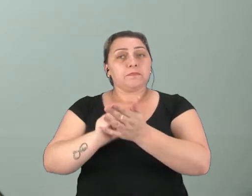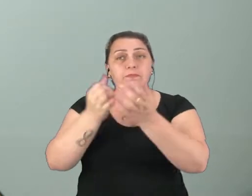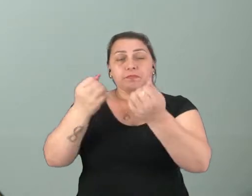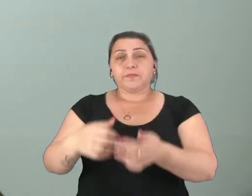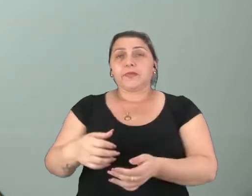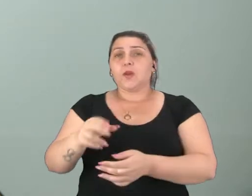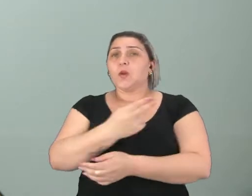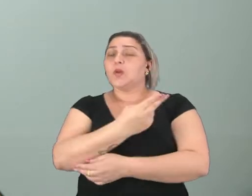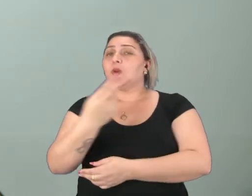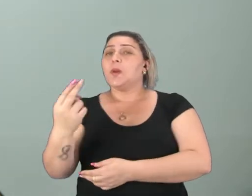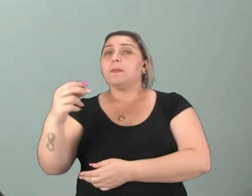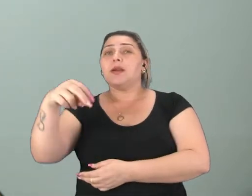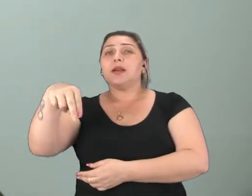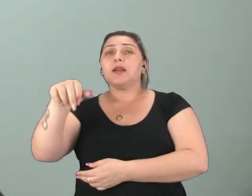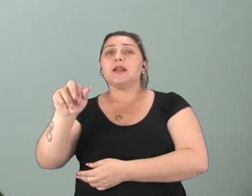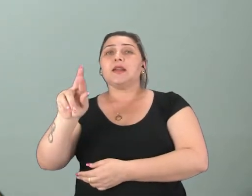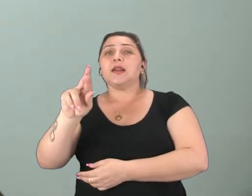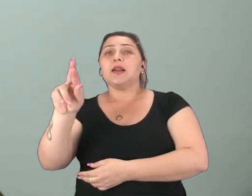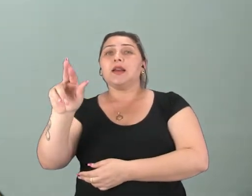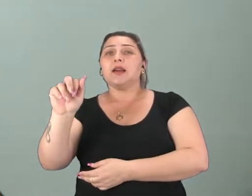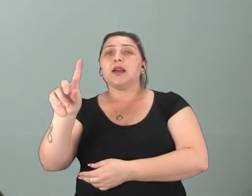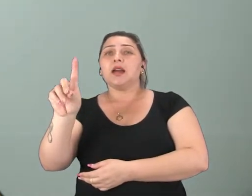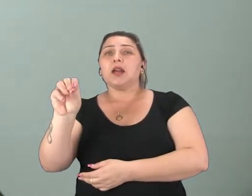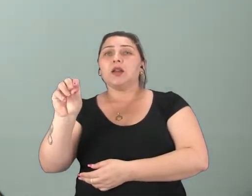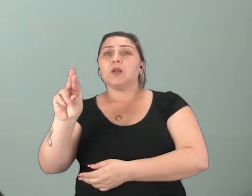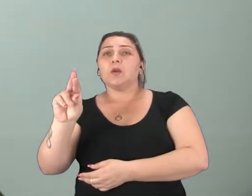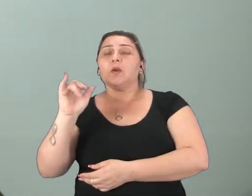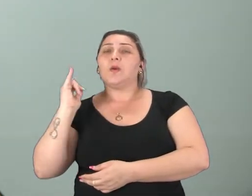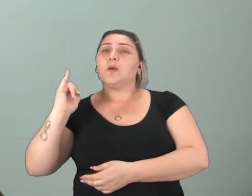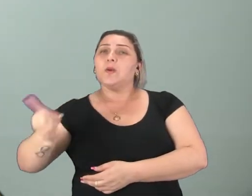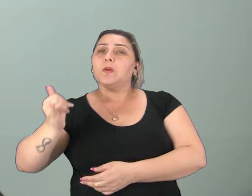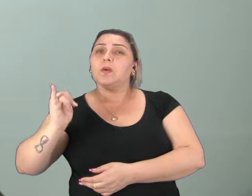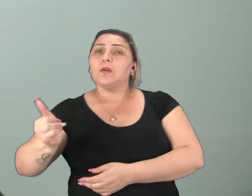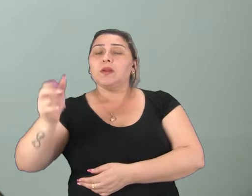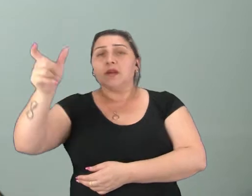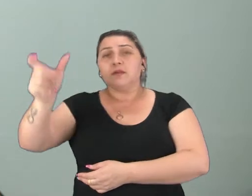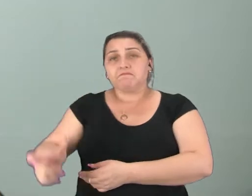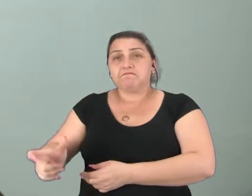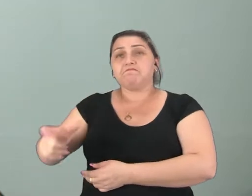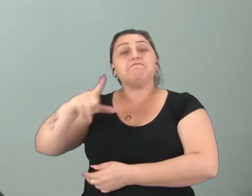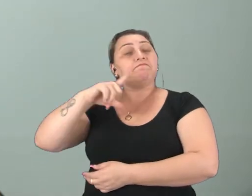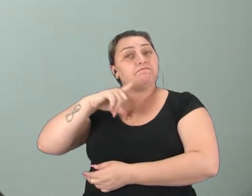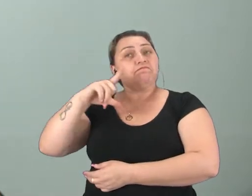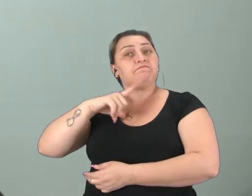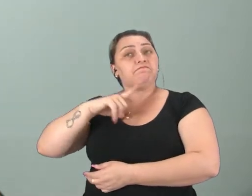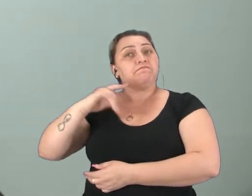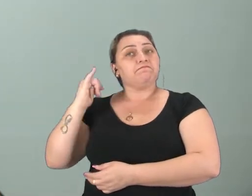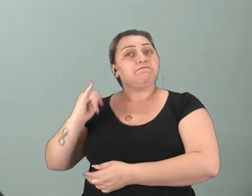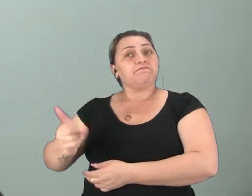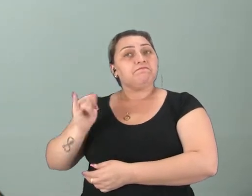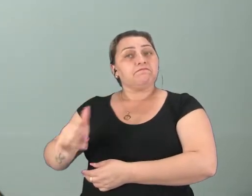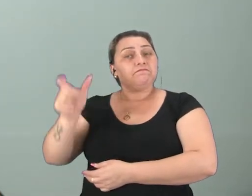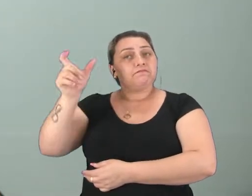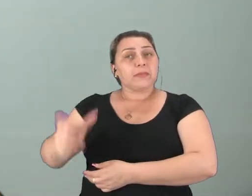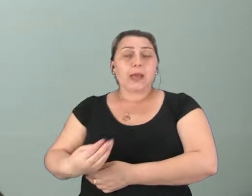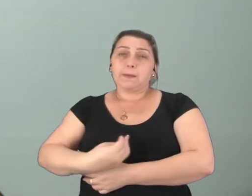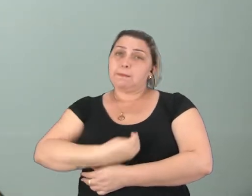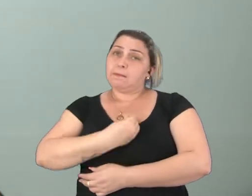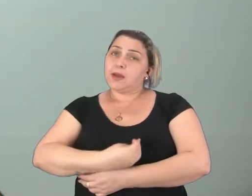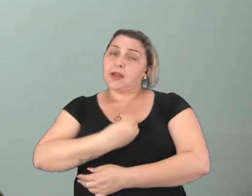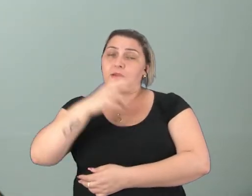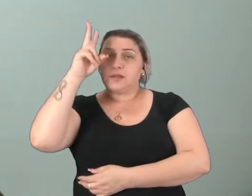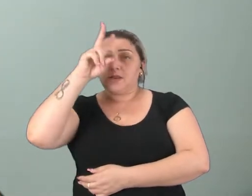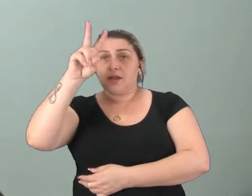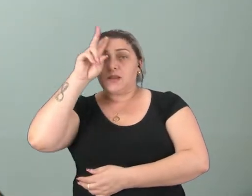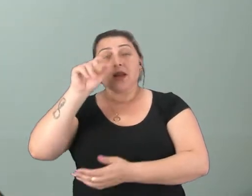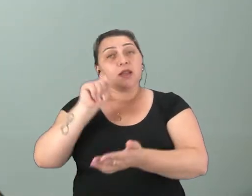história é chamado de narrador. E isso mesmo, criança, existem narradores que participam da